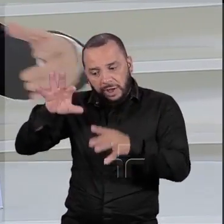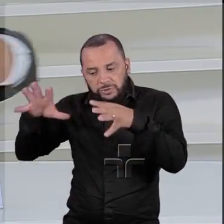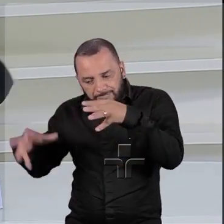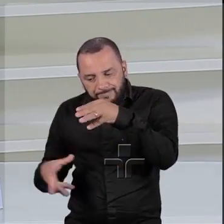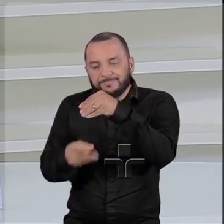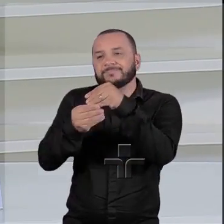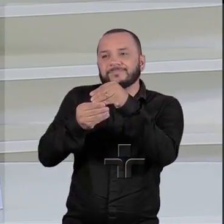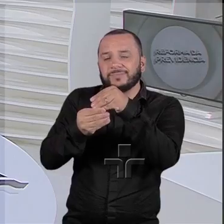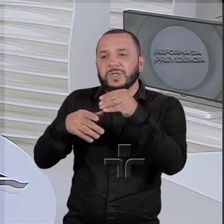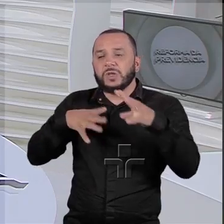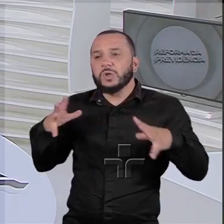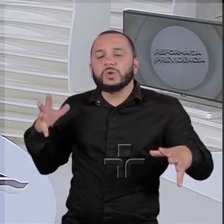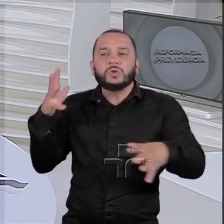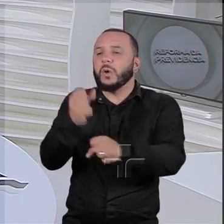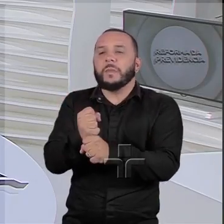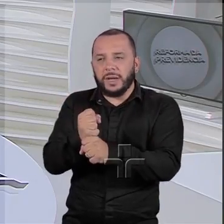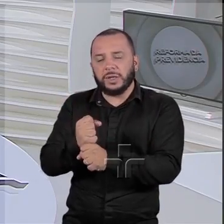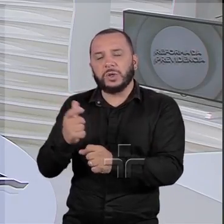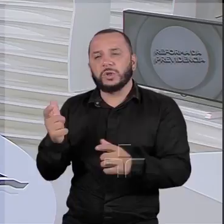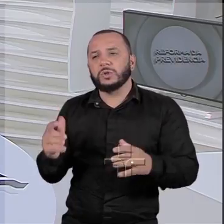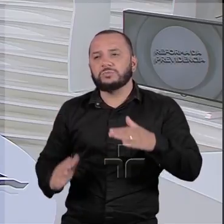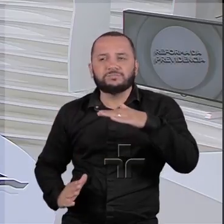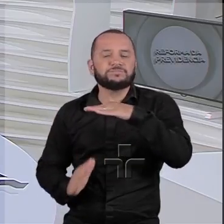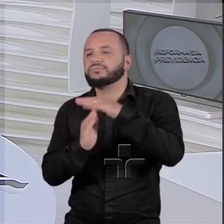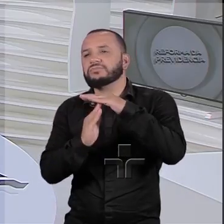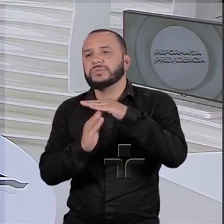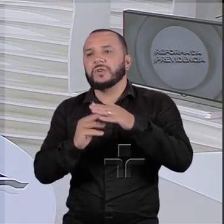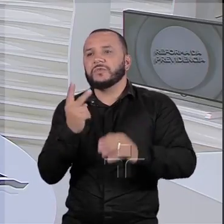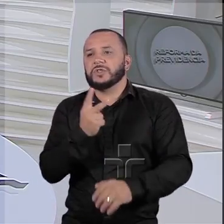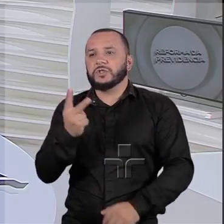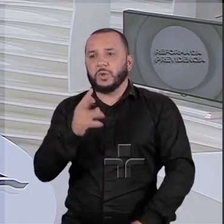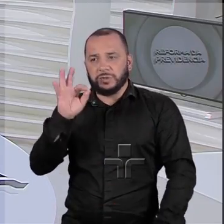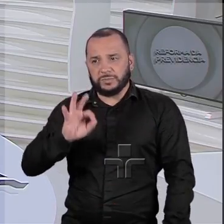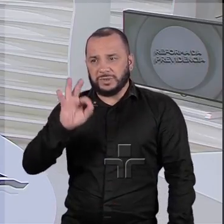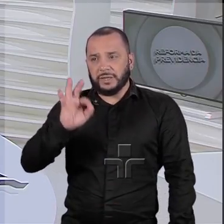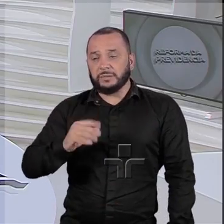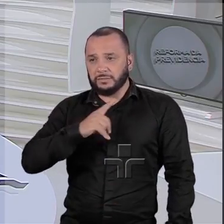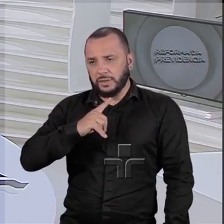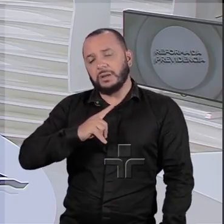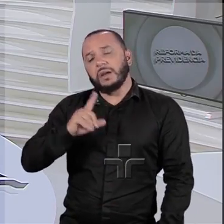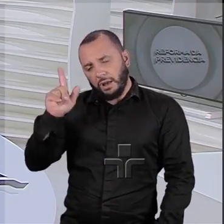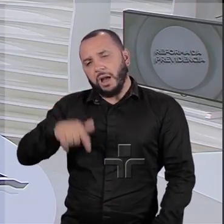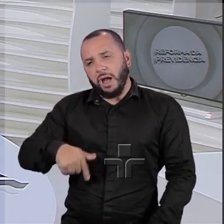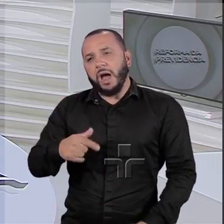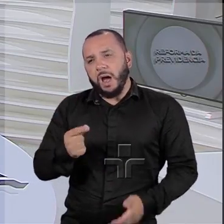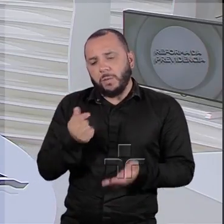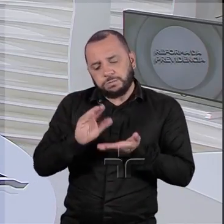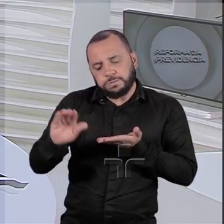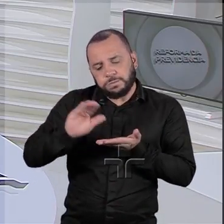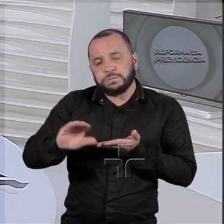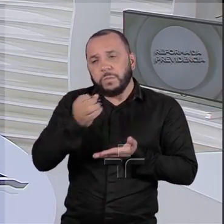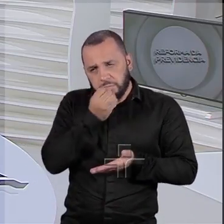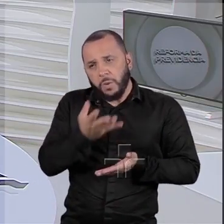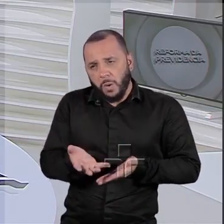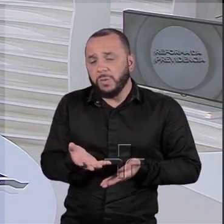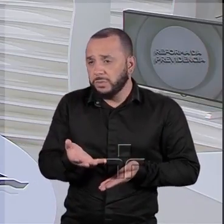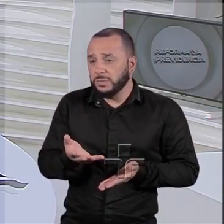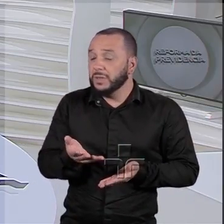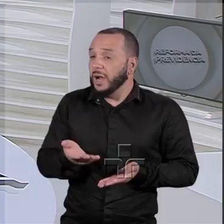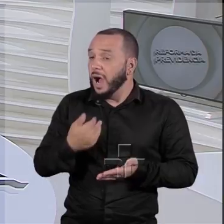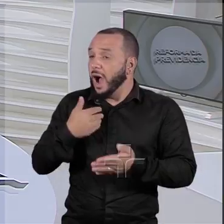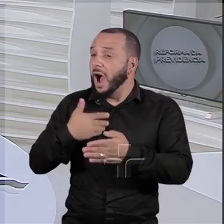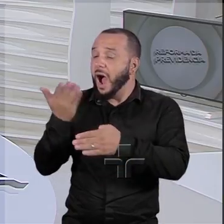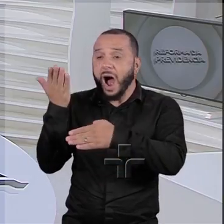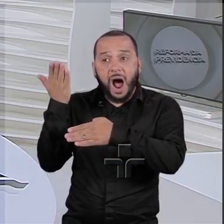que se somaria a essa, atingindo o patamar de 22%. Então, é uma contribuição grande, não é pouco, não, mas